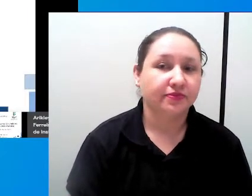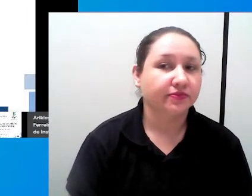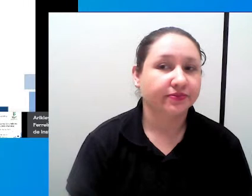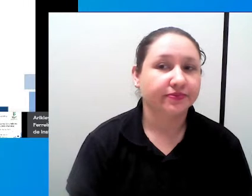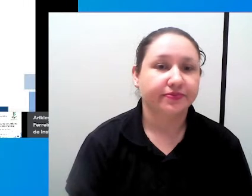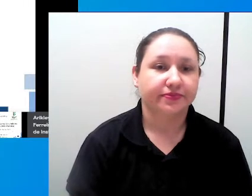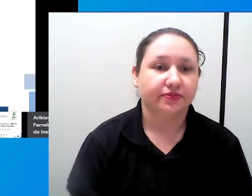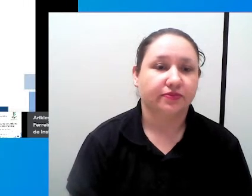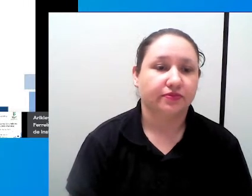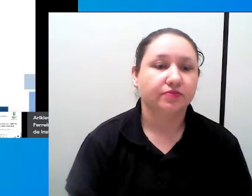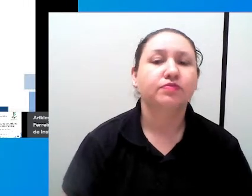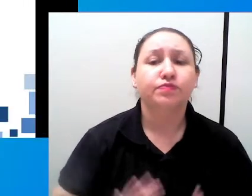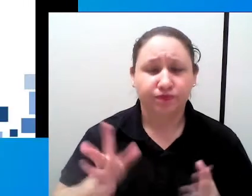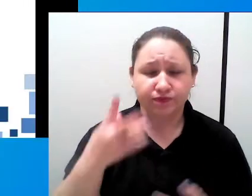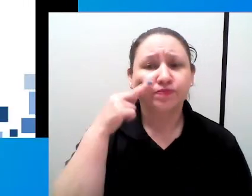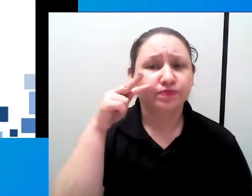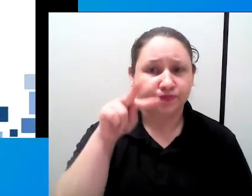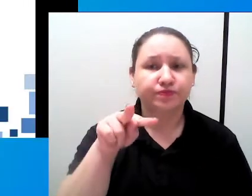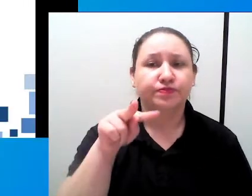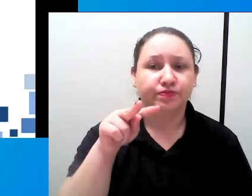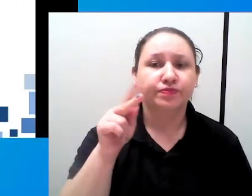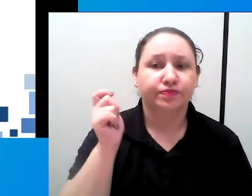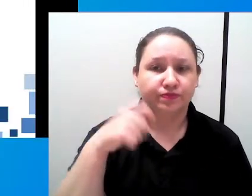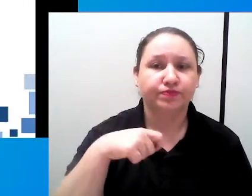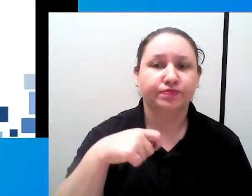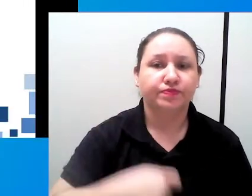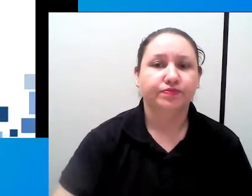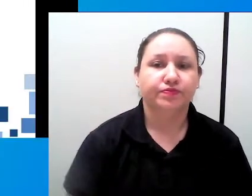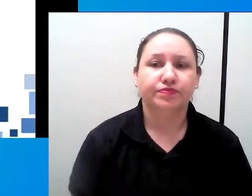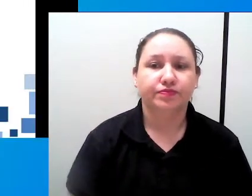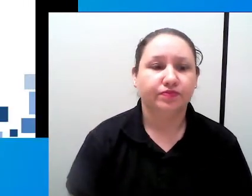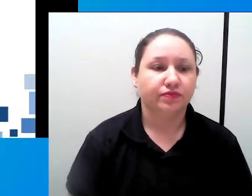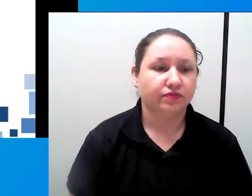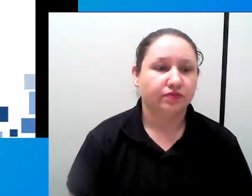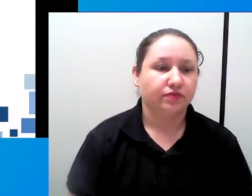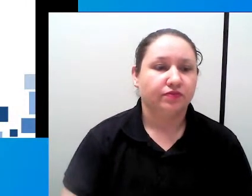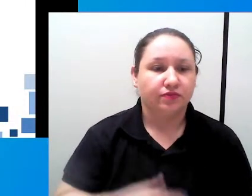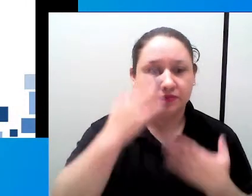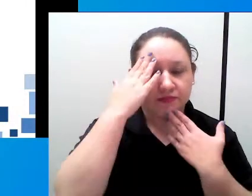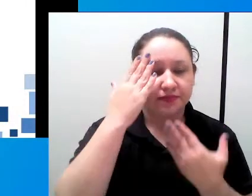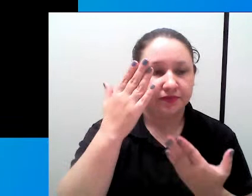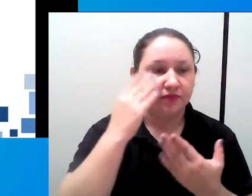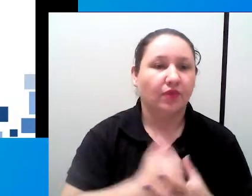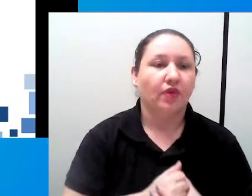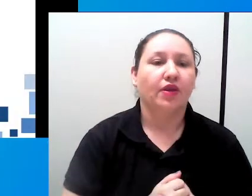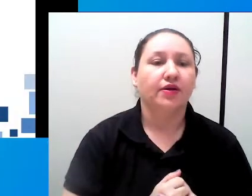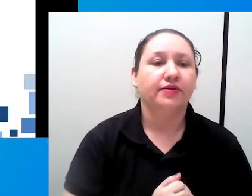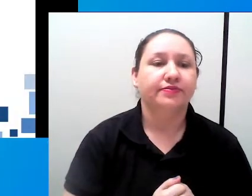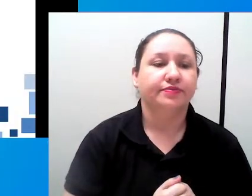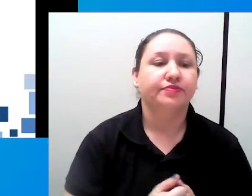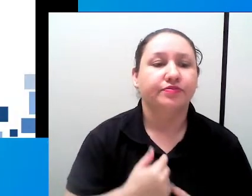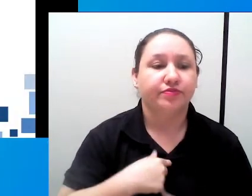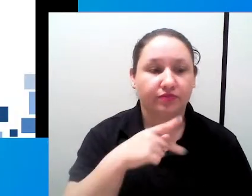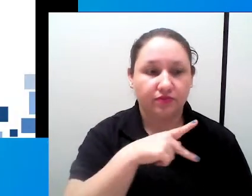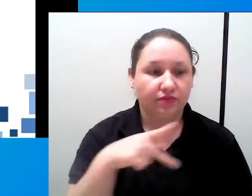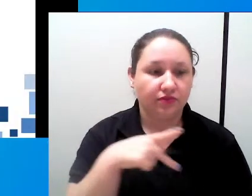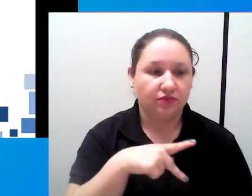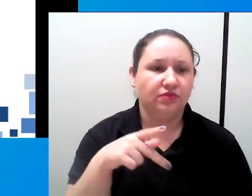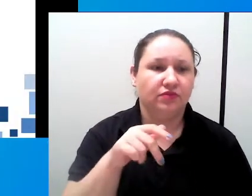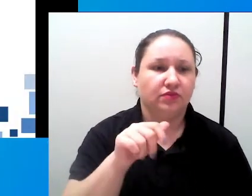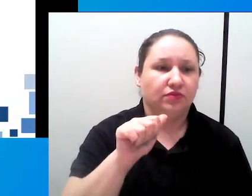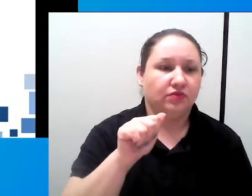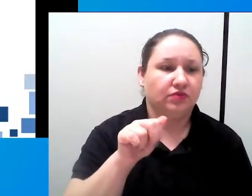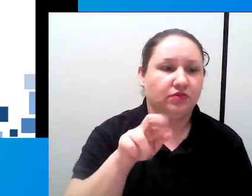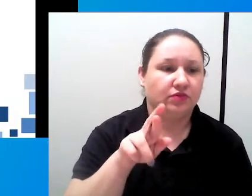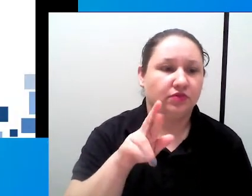Já estamos visualizando, professor. Ótimo, muito obrigado. Então, mais uma vez, sou o professor Ari Cleiton, sou aqui